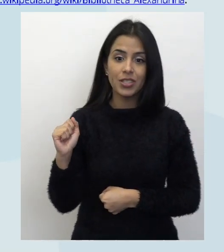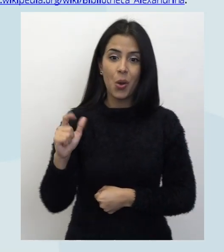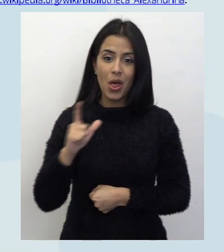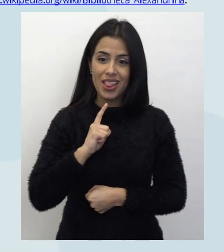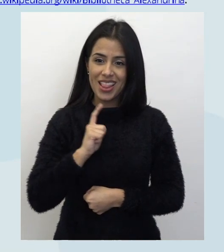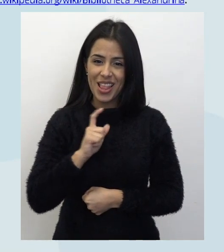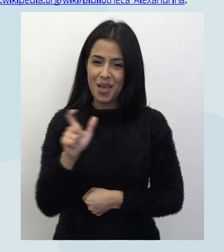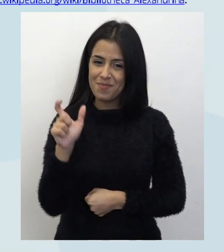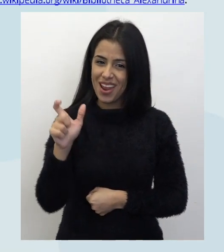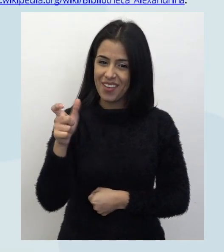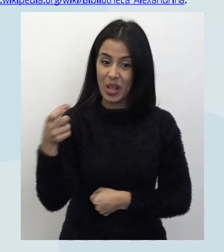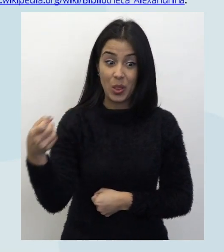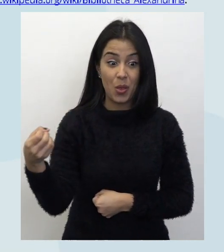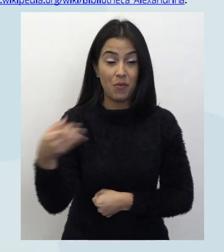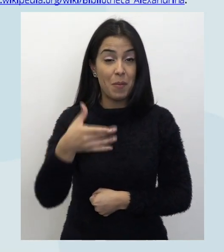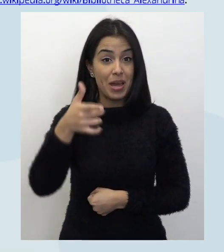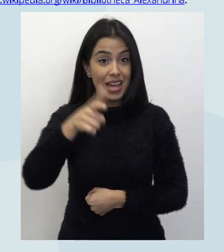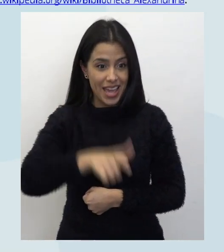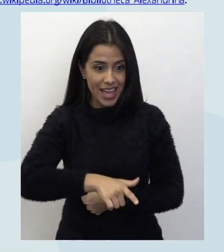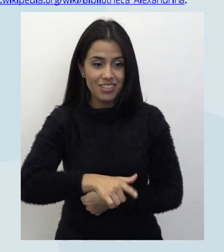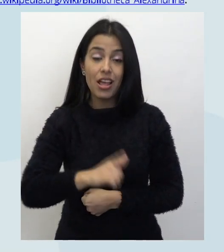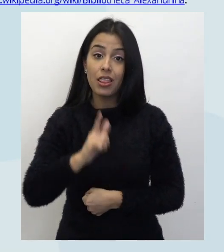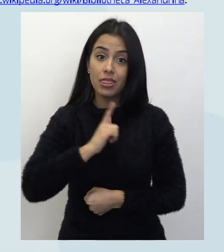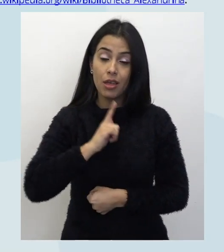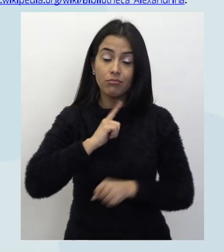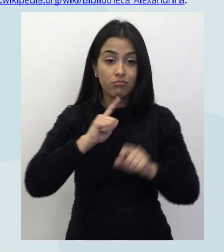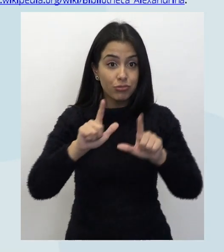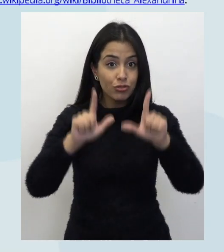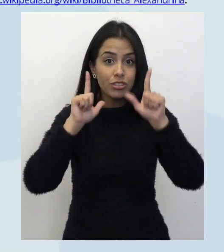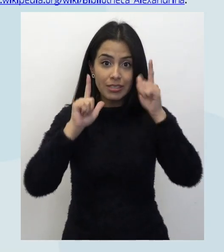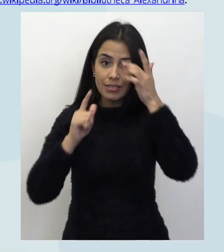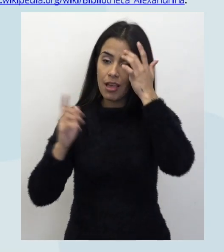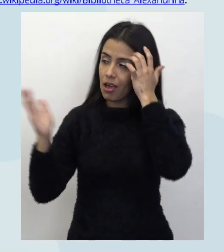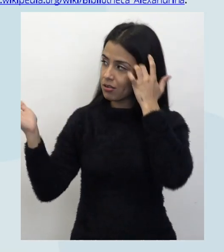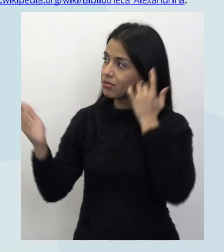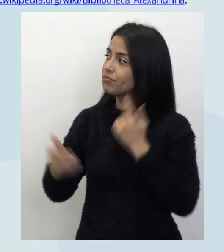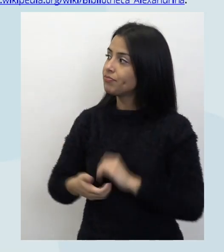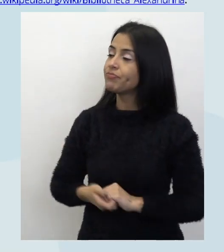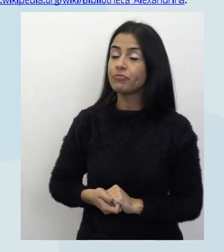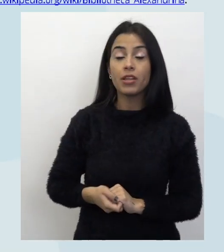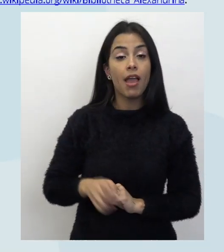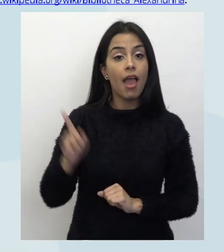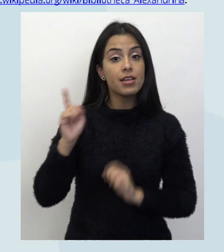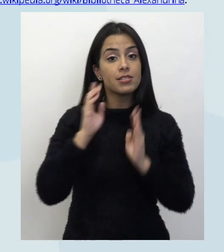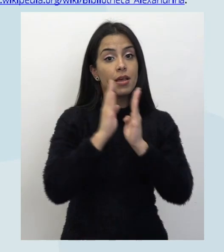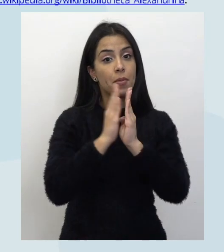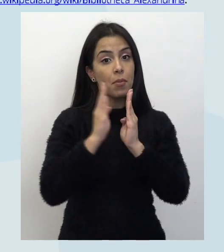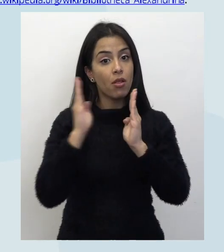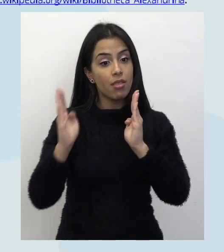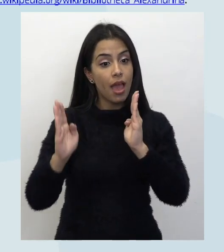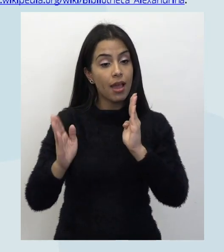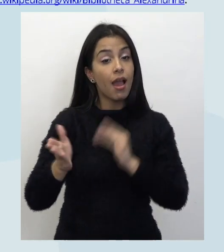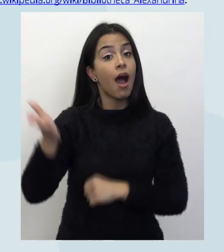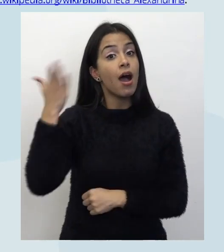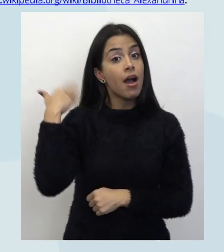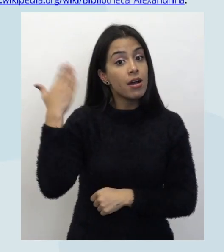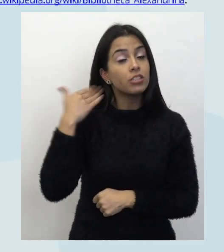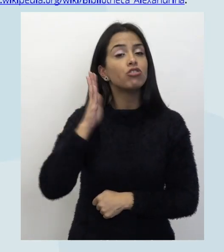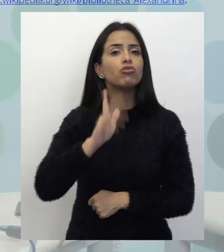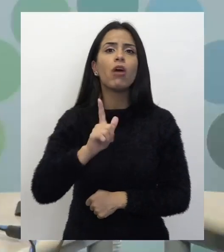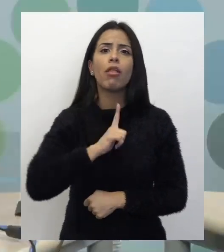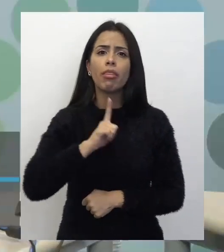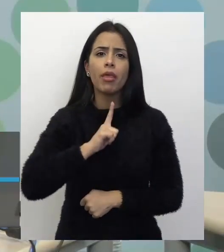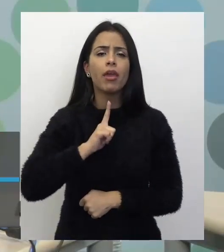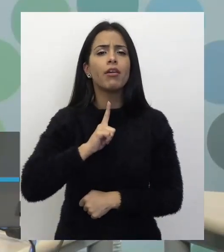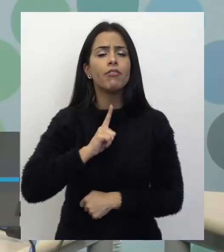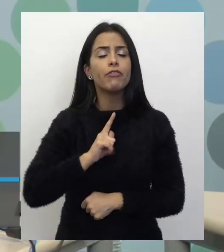da antiga. Então, tudo isso já nos remete, à questão de que essa biblioteca já existiu em algum momento da história e essa